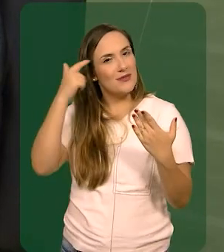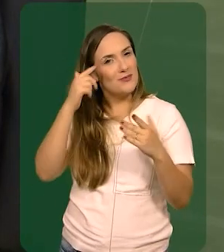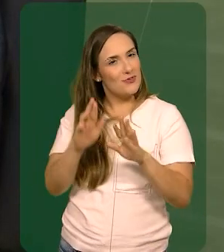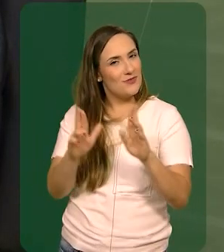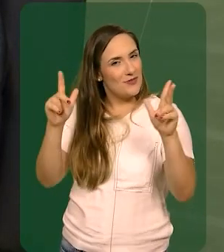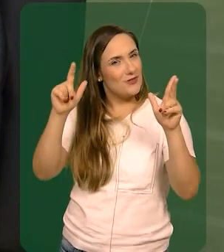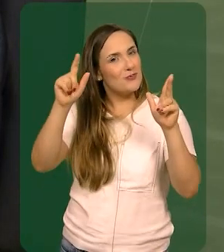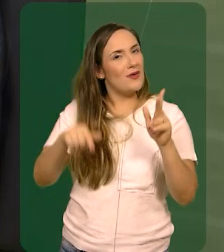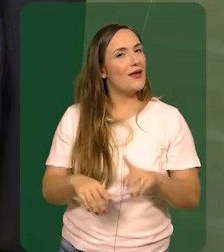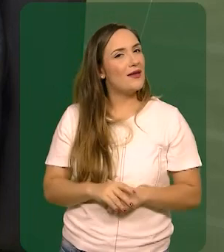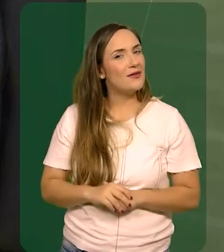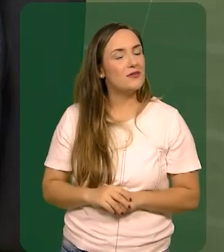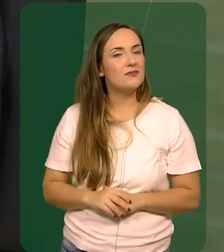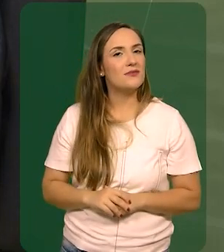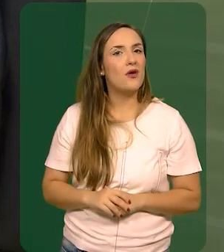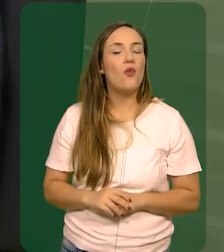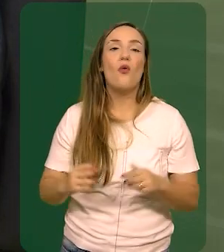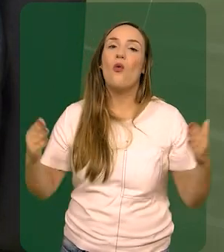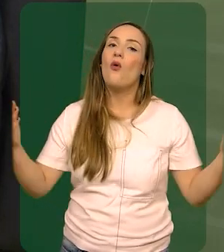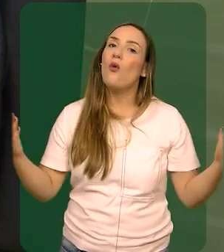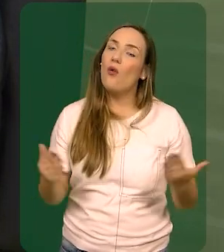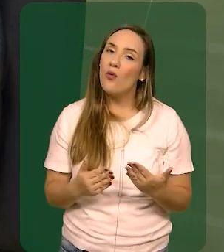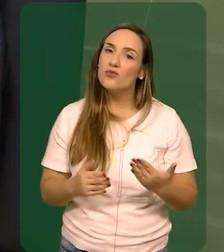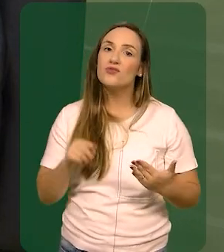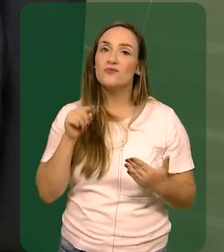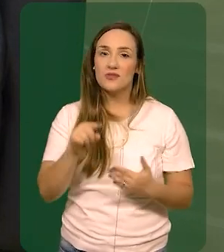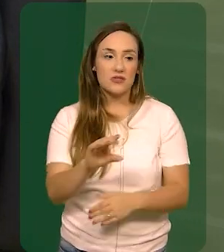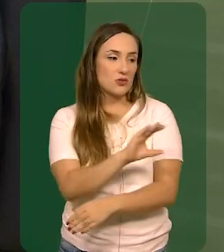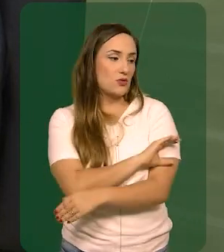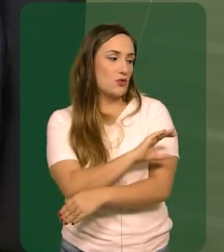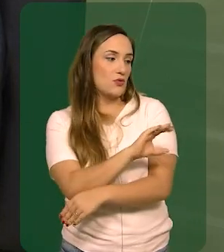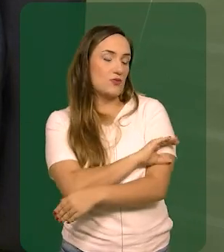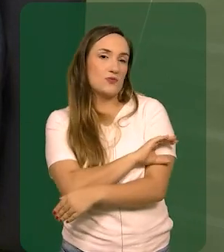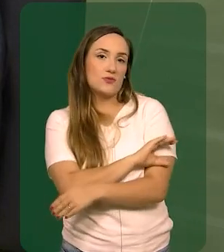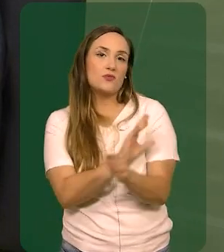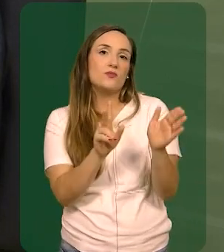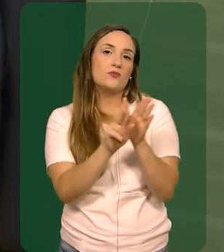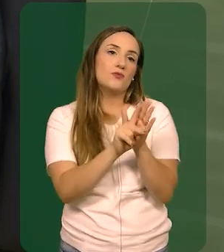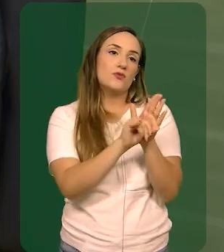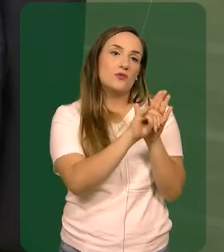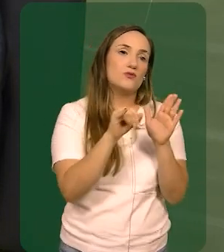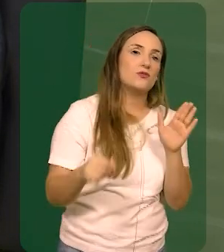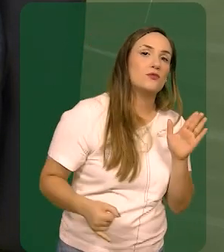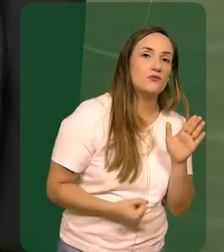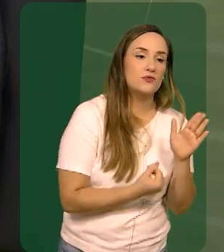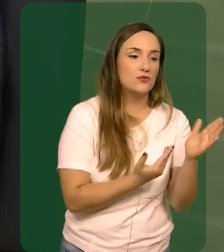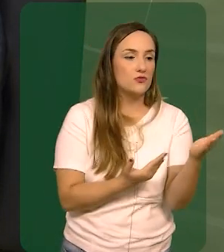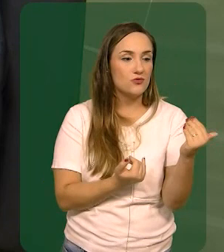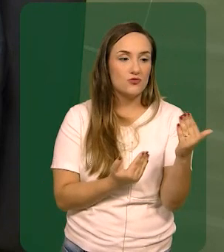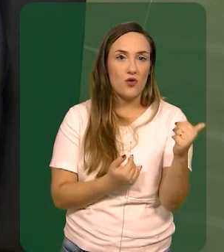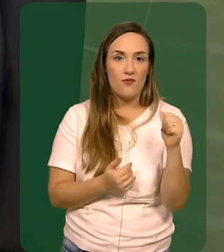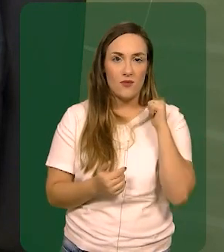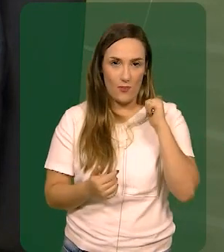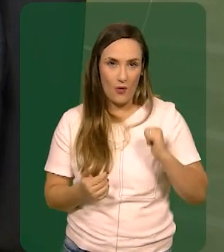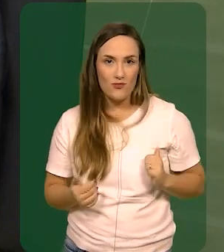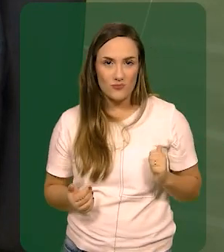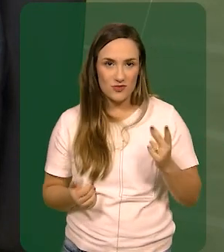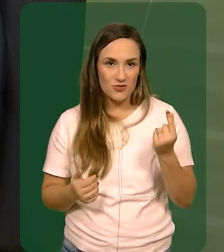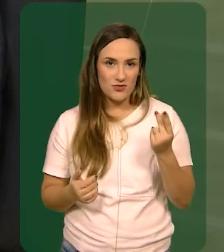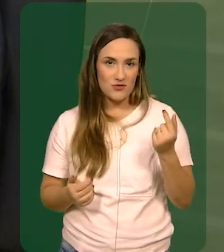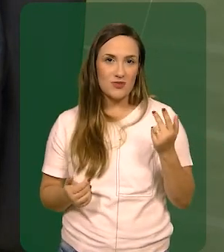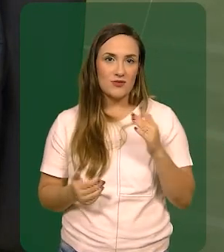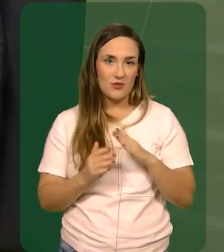outros horizontes também, né, Maicon? Você hoje está coordenador de um programa com